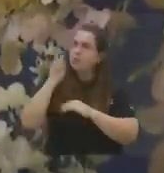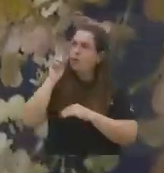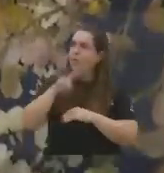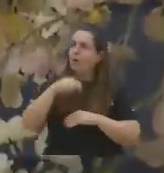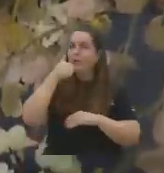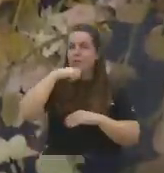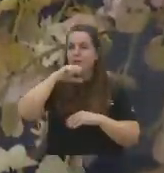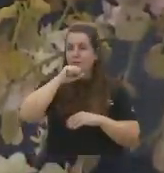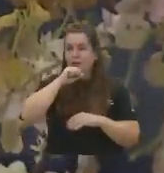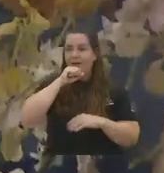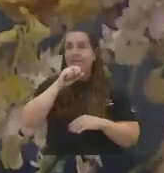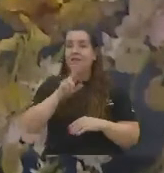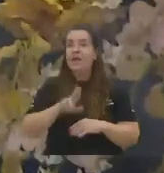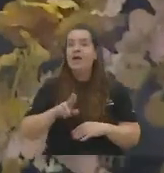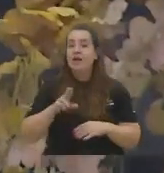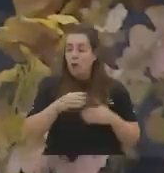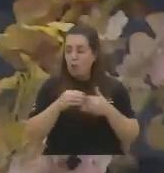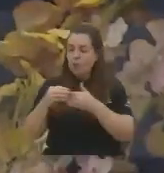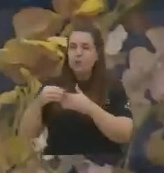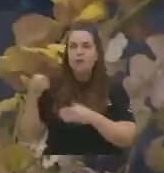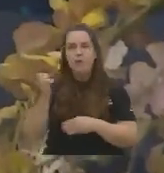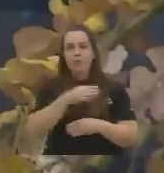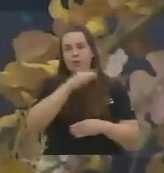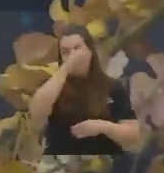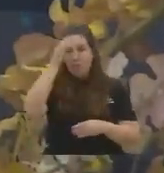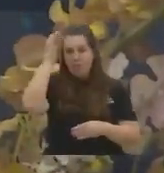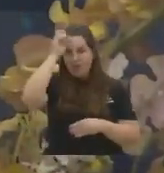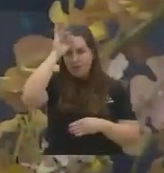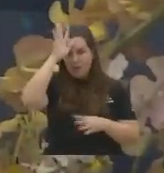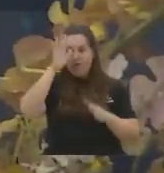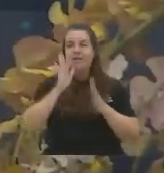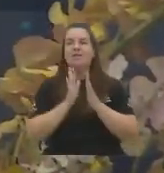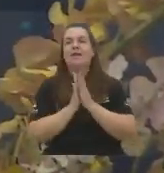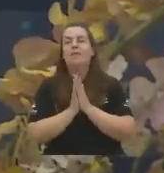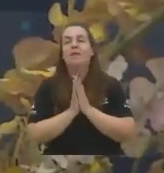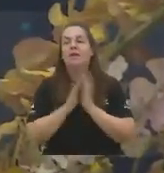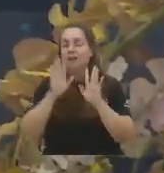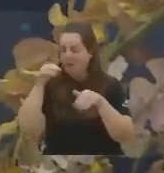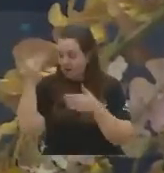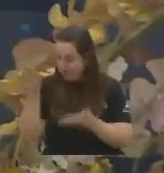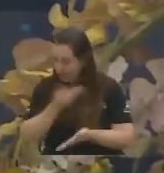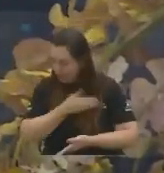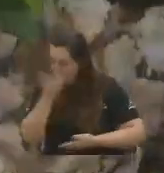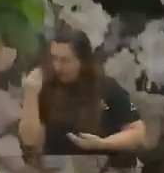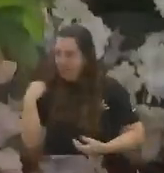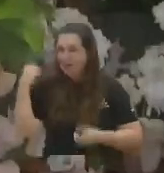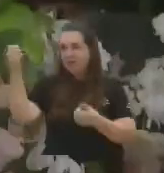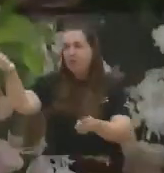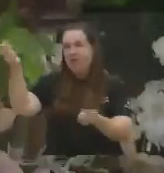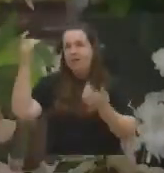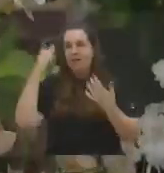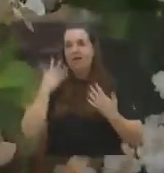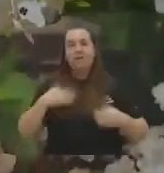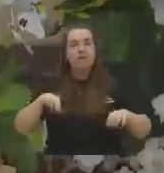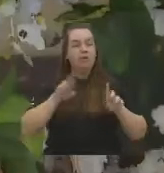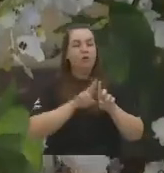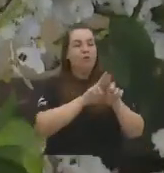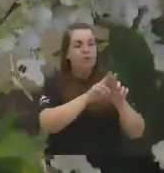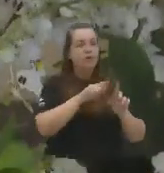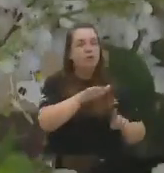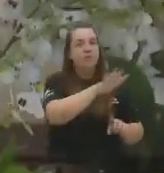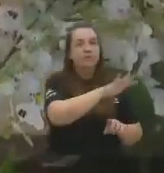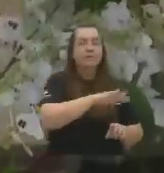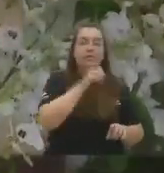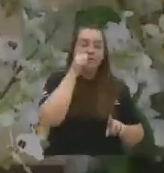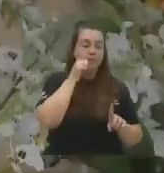e conduze-nos ao novo Pentecostes. Amém. Ave Maria, cheia de graça, o Senhor é